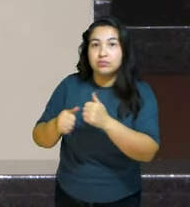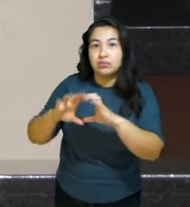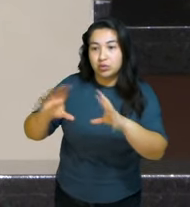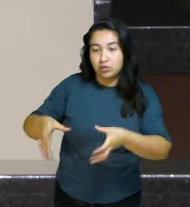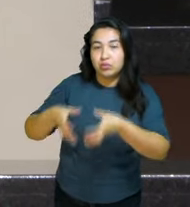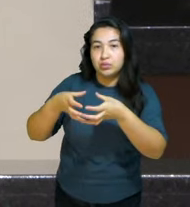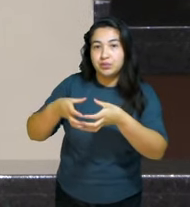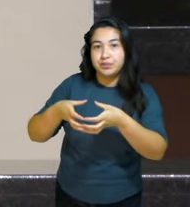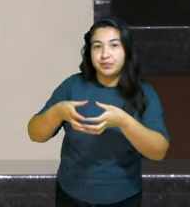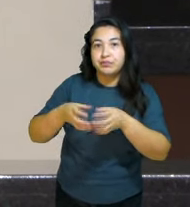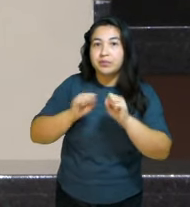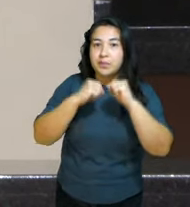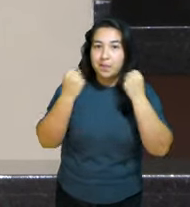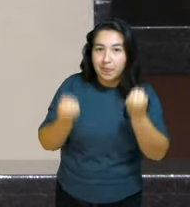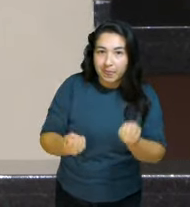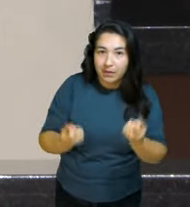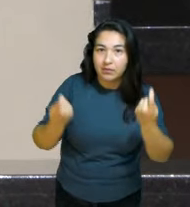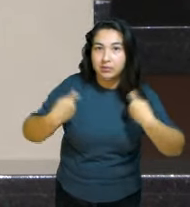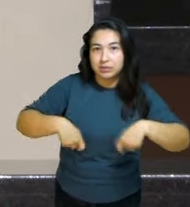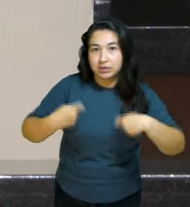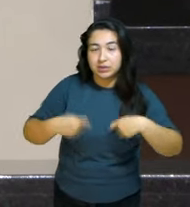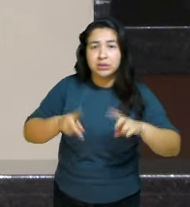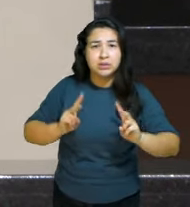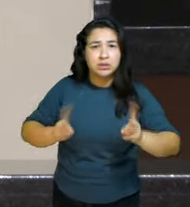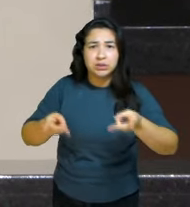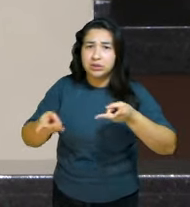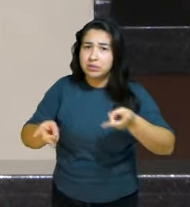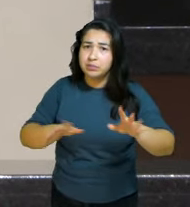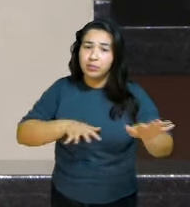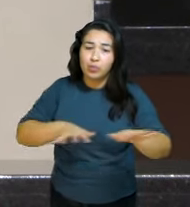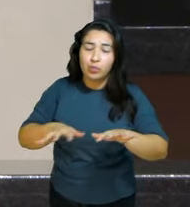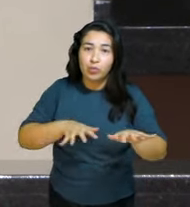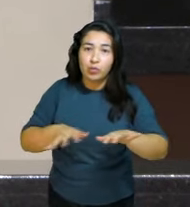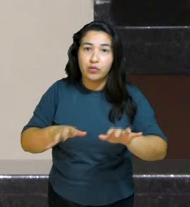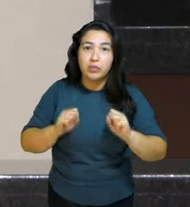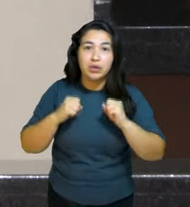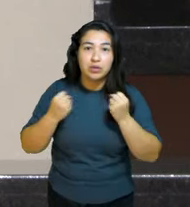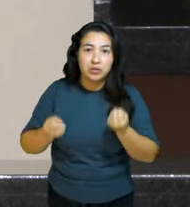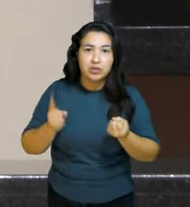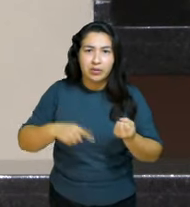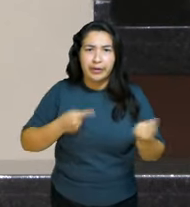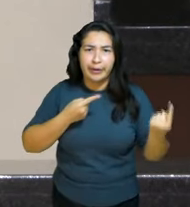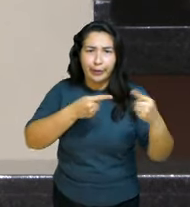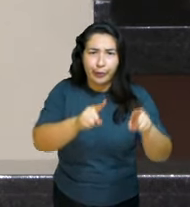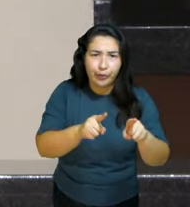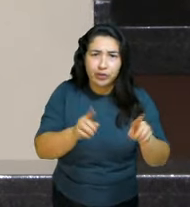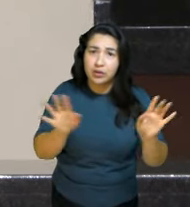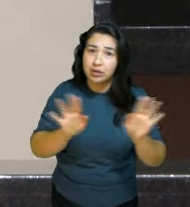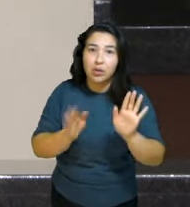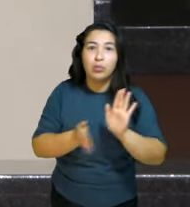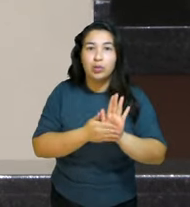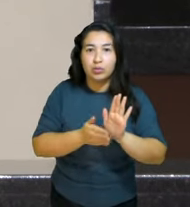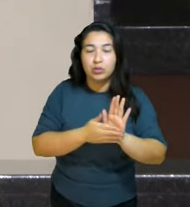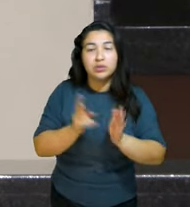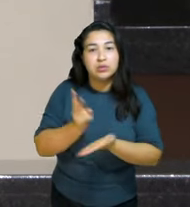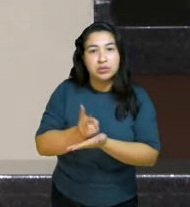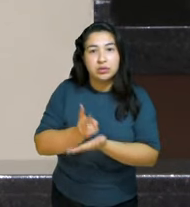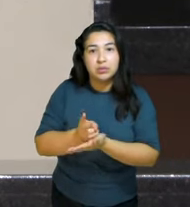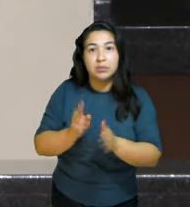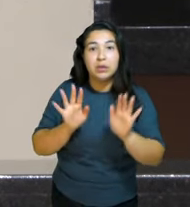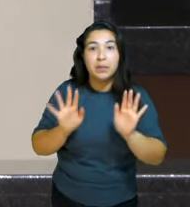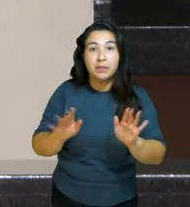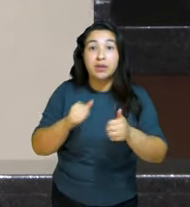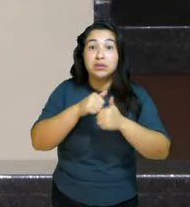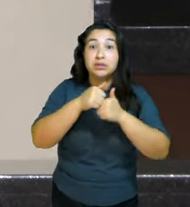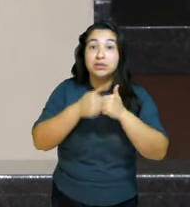para defender o esporte, a gente vai fazer. Eu fiz sempre um movimento aqui dentro da casa, nem de oposição, nem de situação, e sim de proposição. Mas quando falam do esporte,